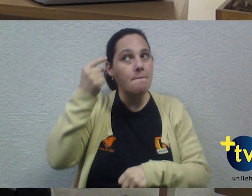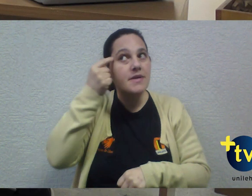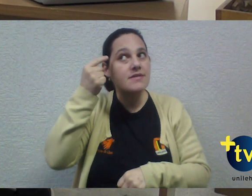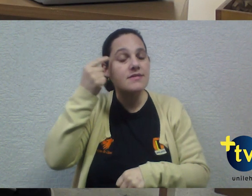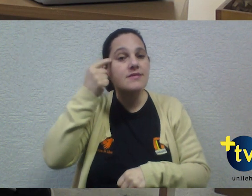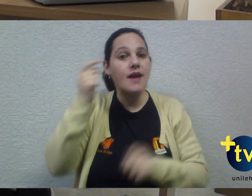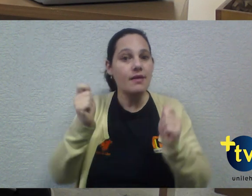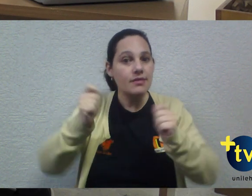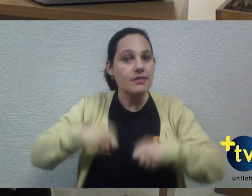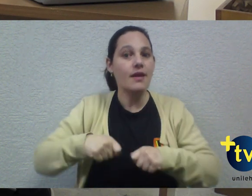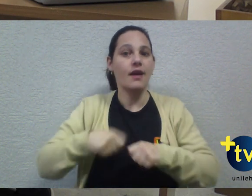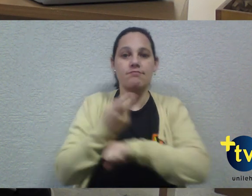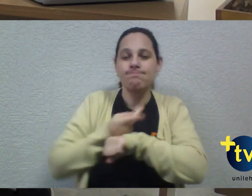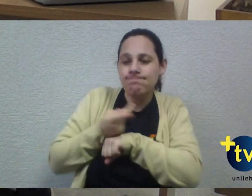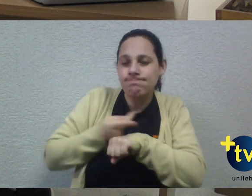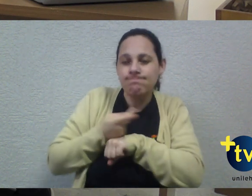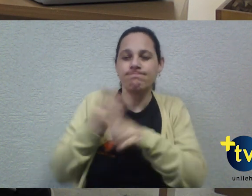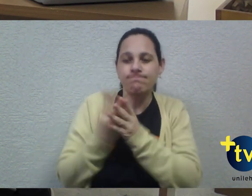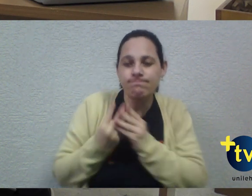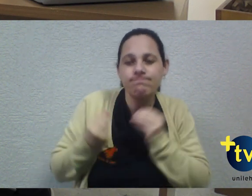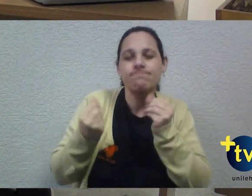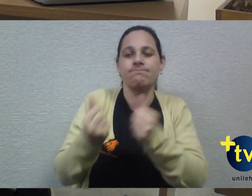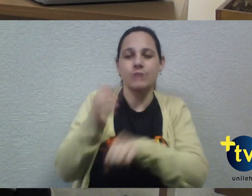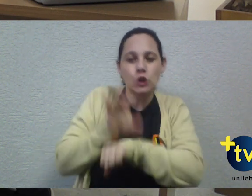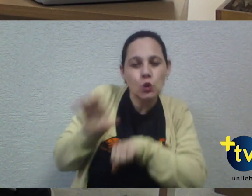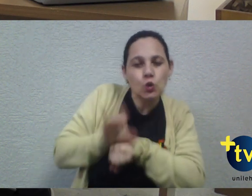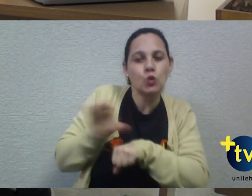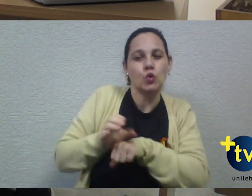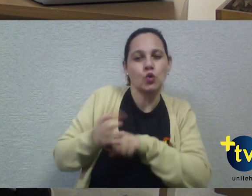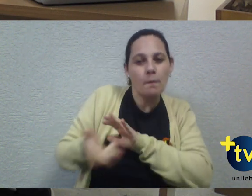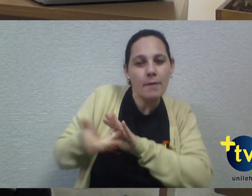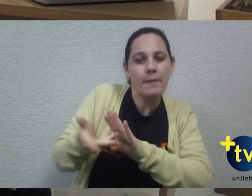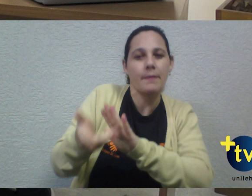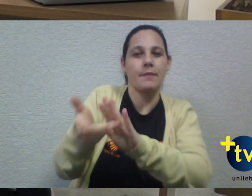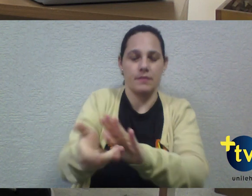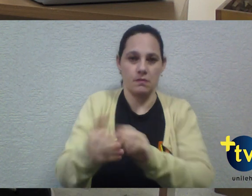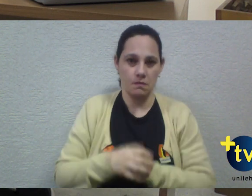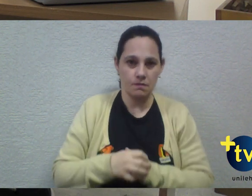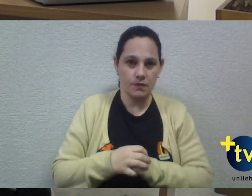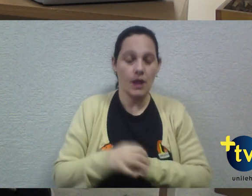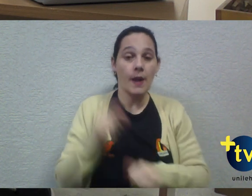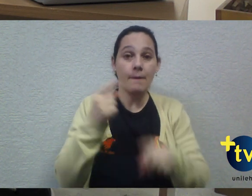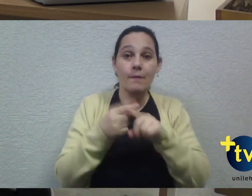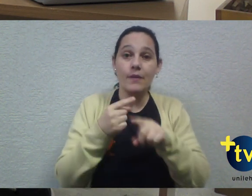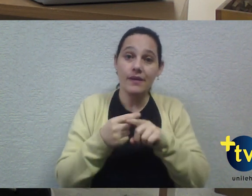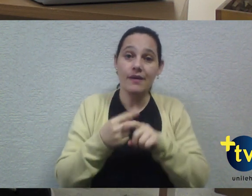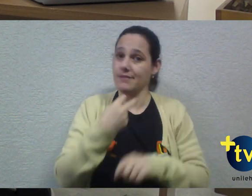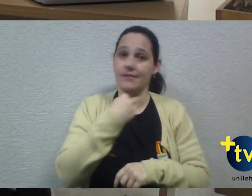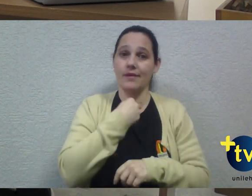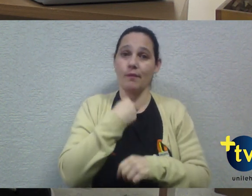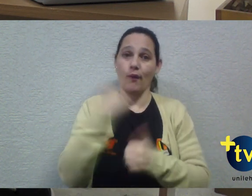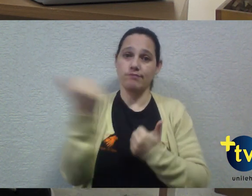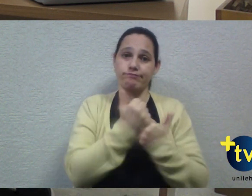que é tão importante essa busca dessa qualificação, dessa busca desse conhecimento, para que justamente a gente não possa